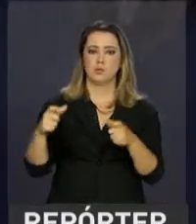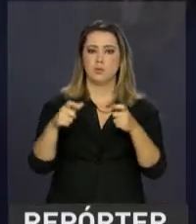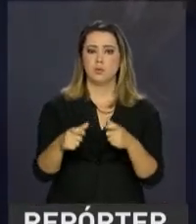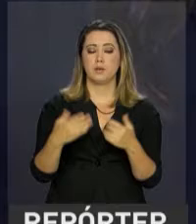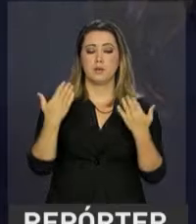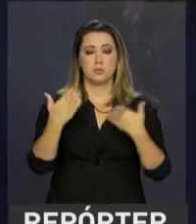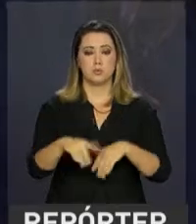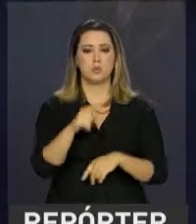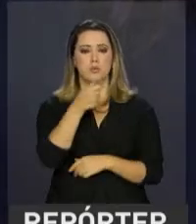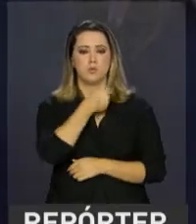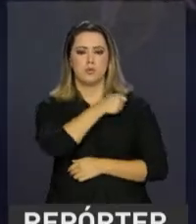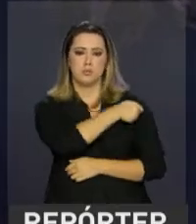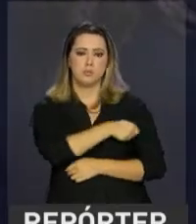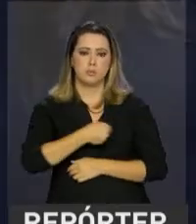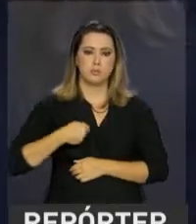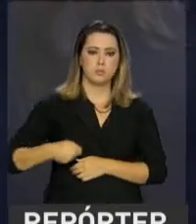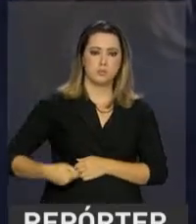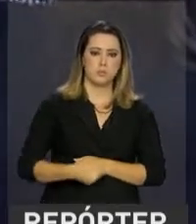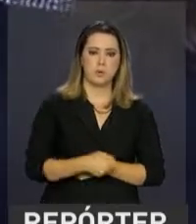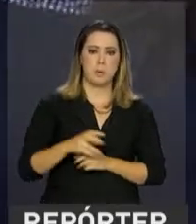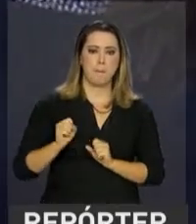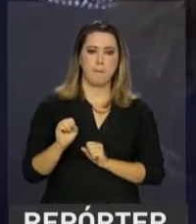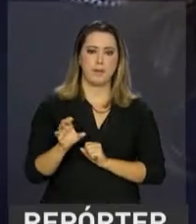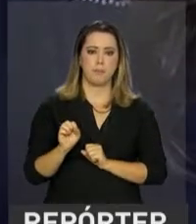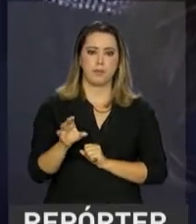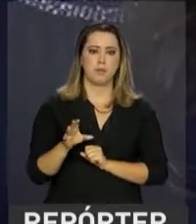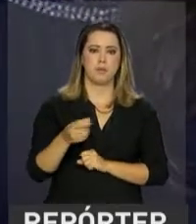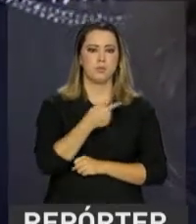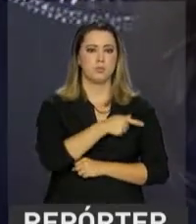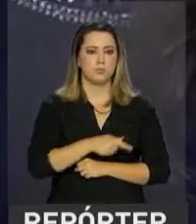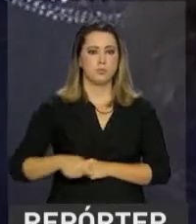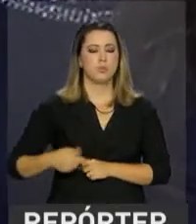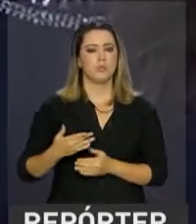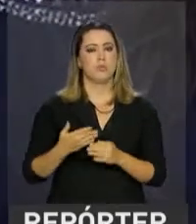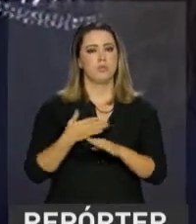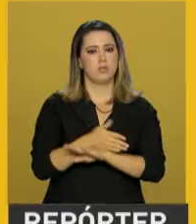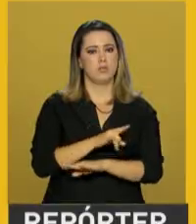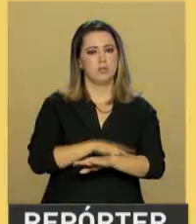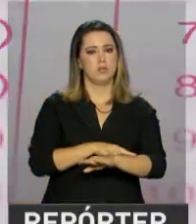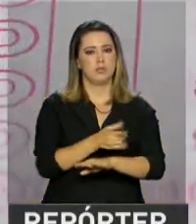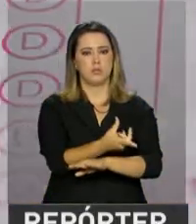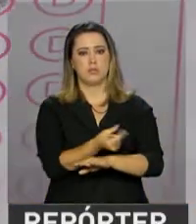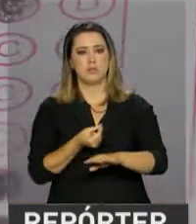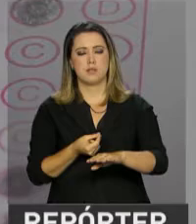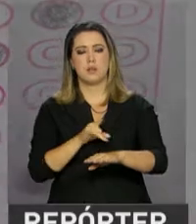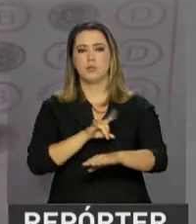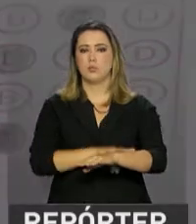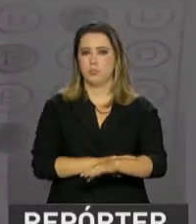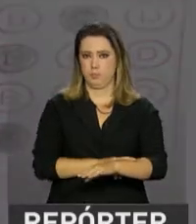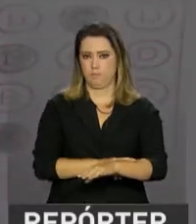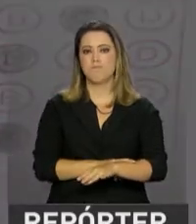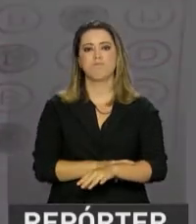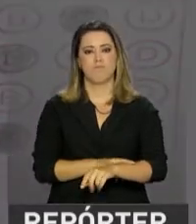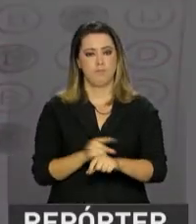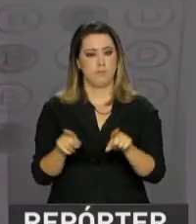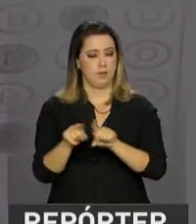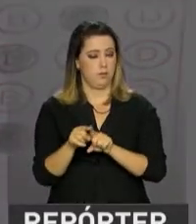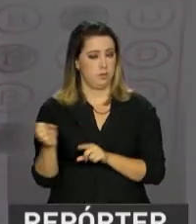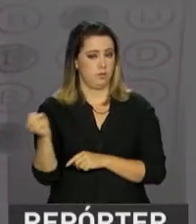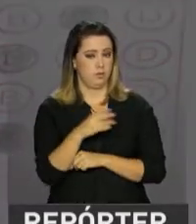prova terão detectores de metal na entrada e saída dos banheiros entre as novidades também estão